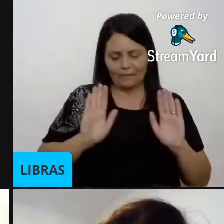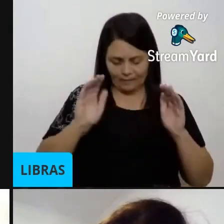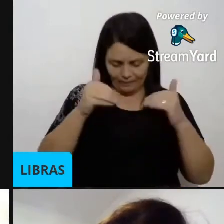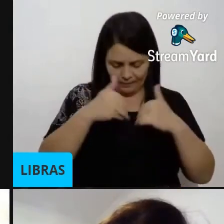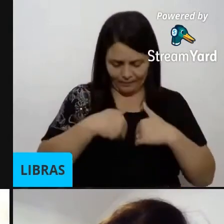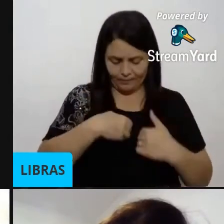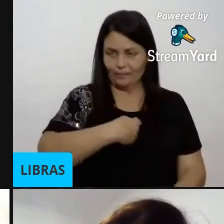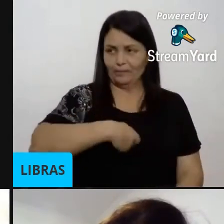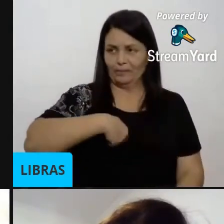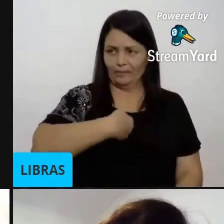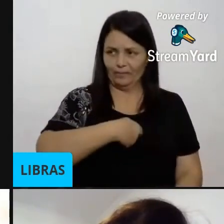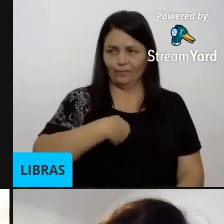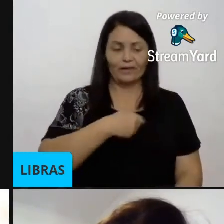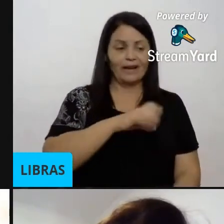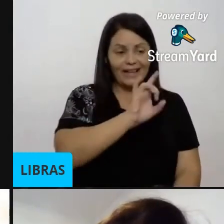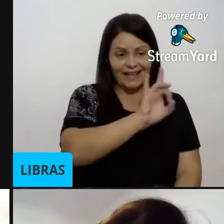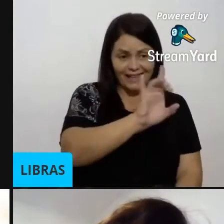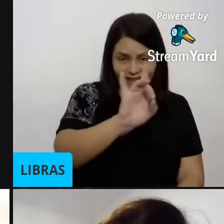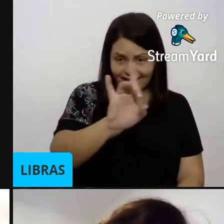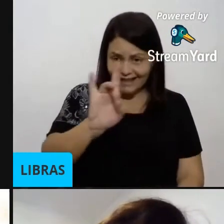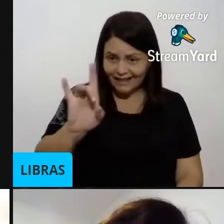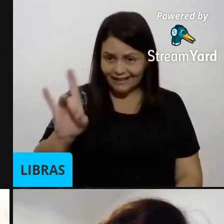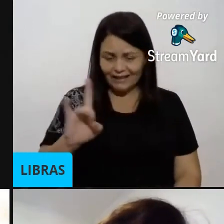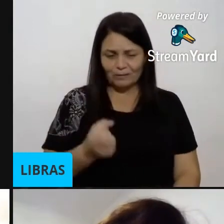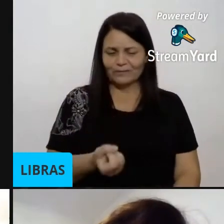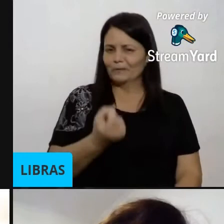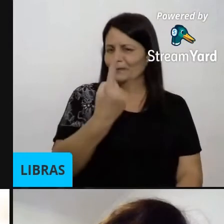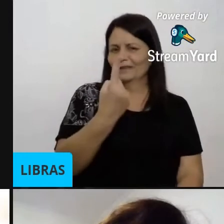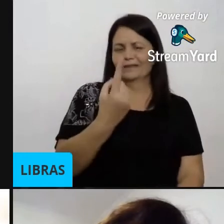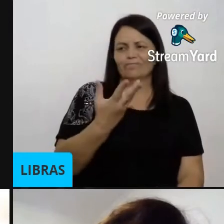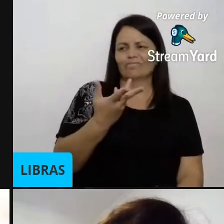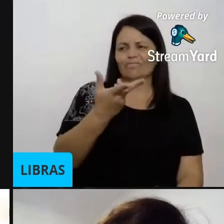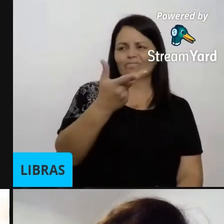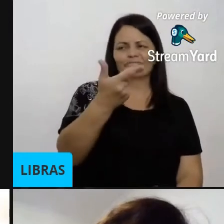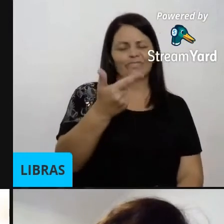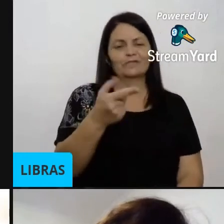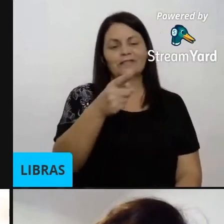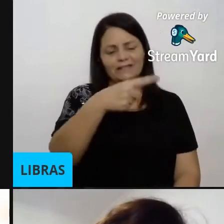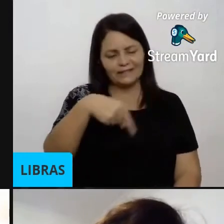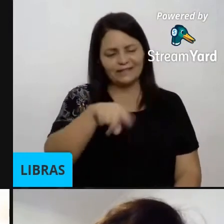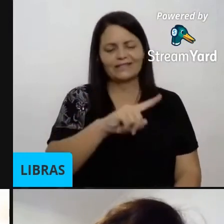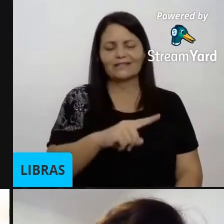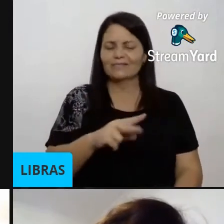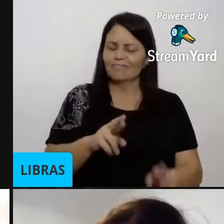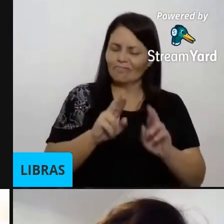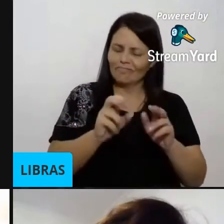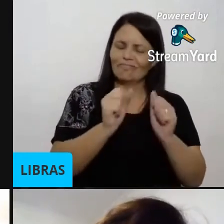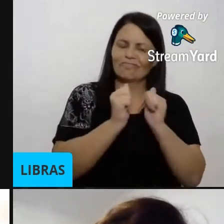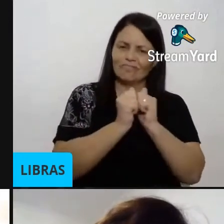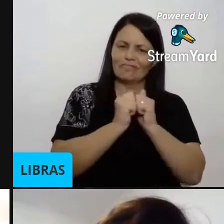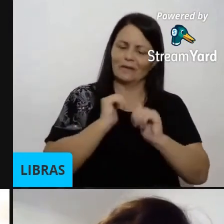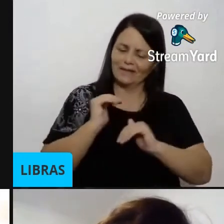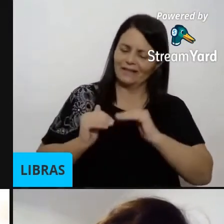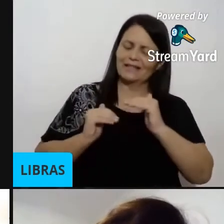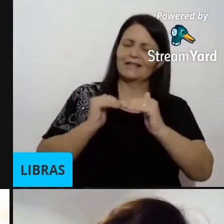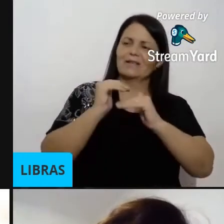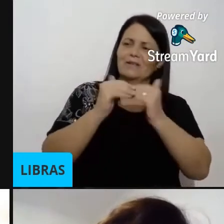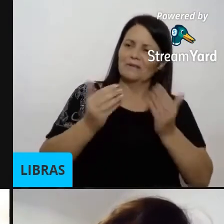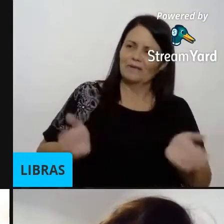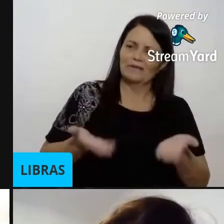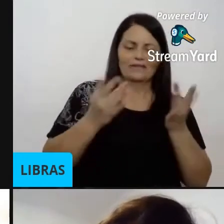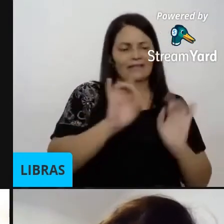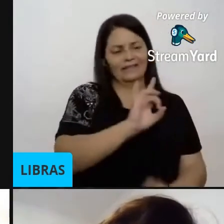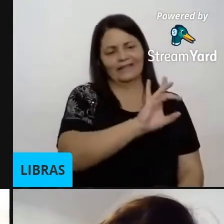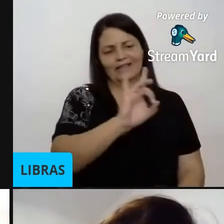autista e cada um é único, né? E a gente vibra muito com o desenvolvimento de cada